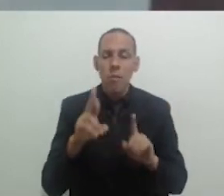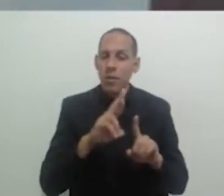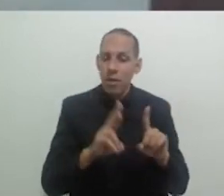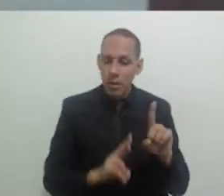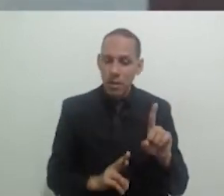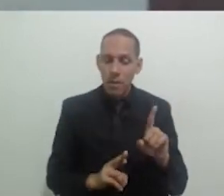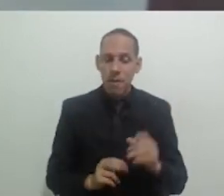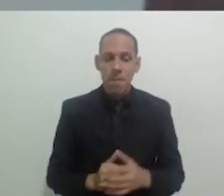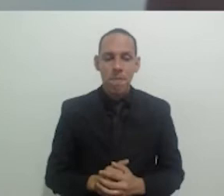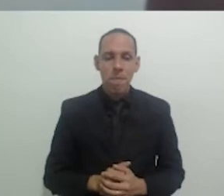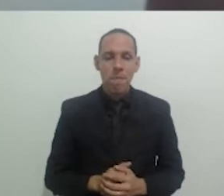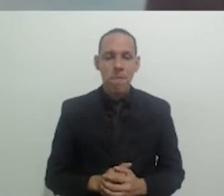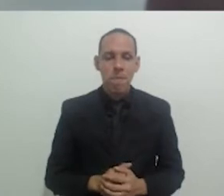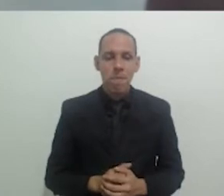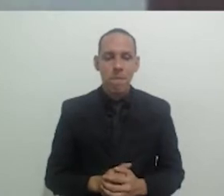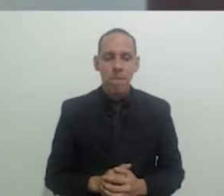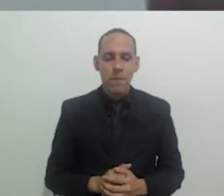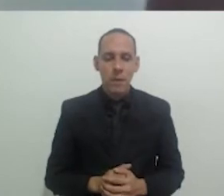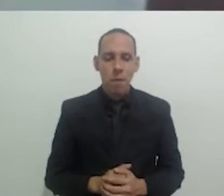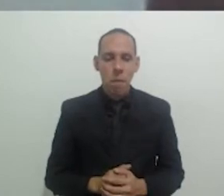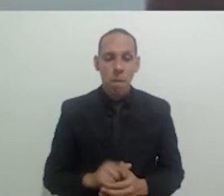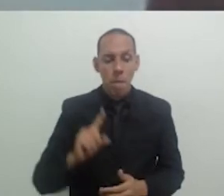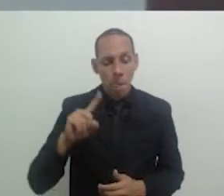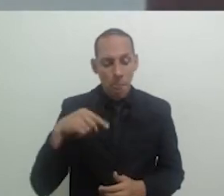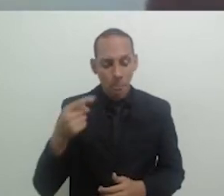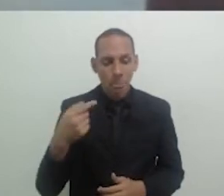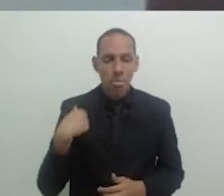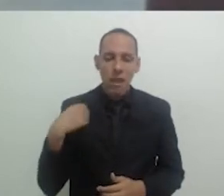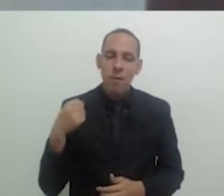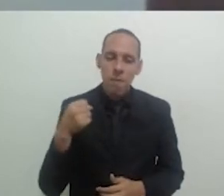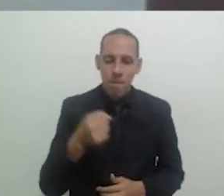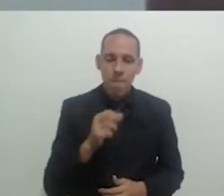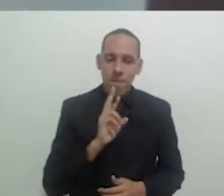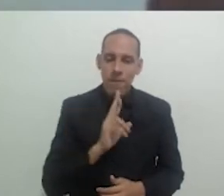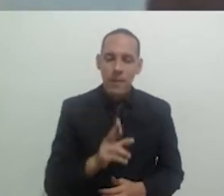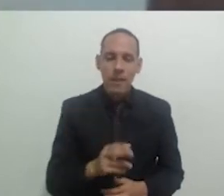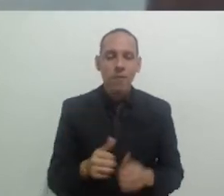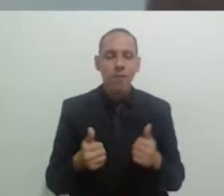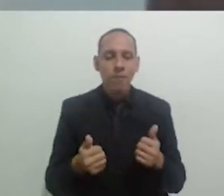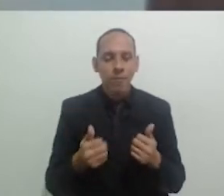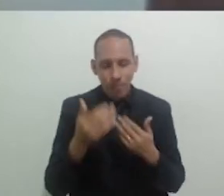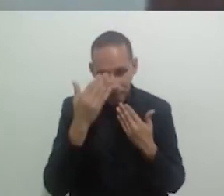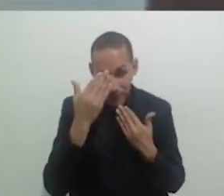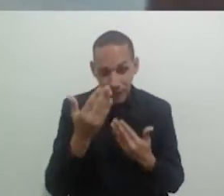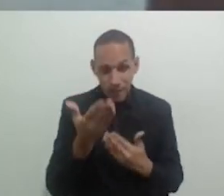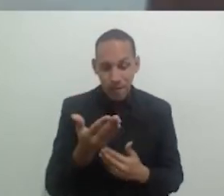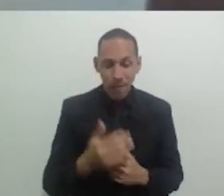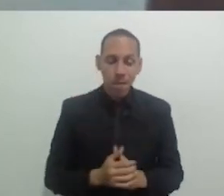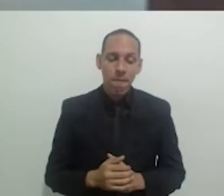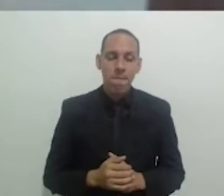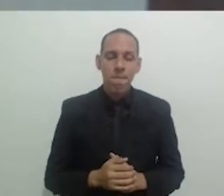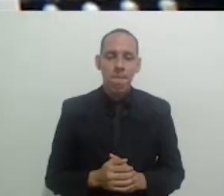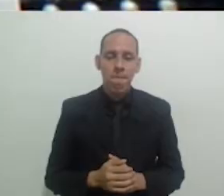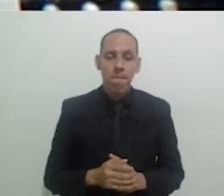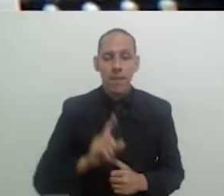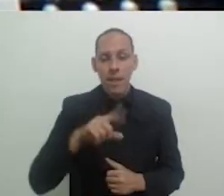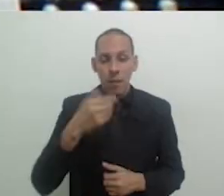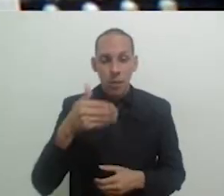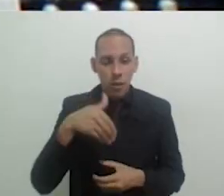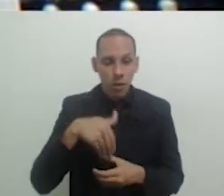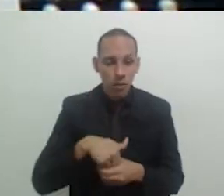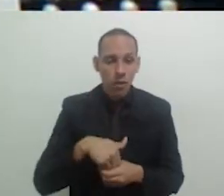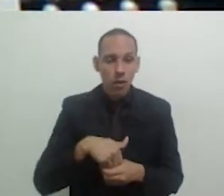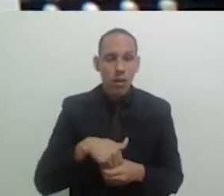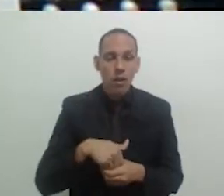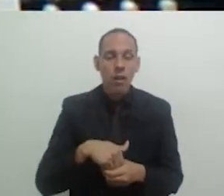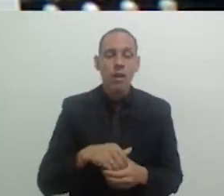e trarei oportunamente, excelência. Pois não, agradeço o desembargador Mauri. Após o voto do relator, pediu vista